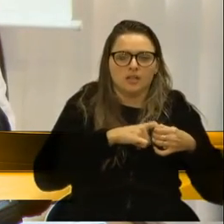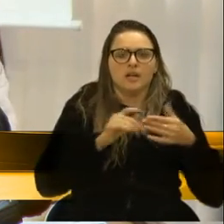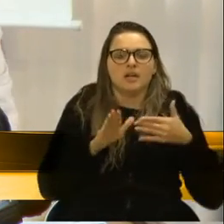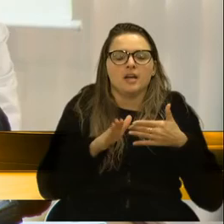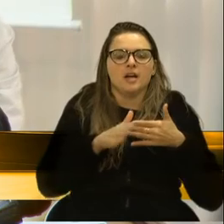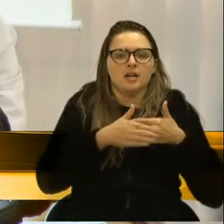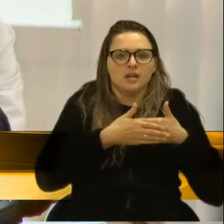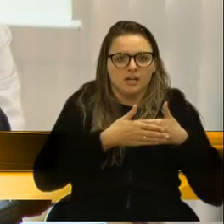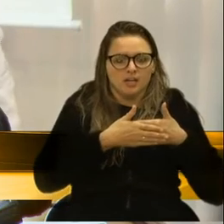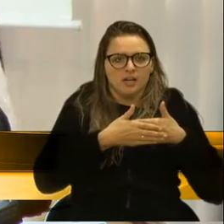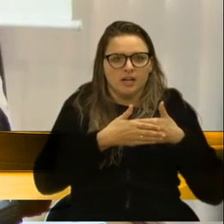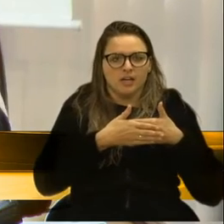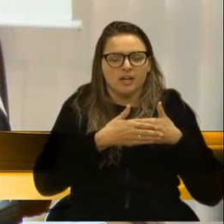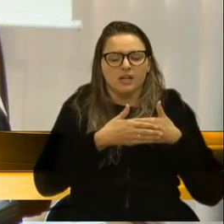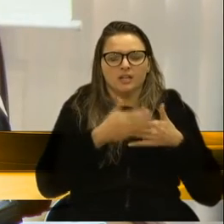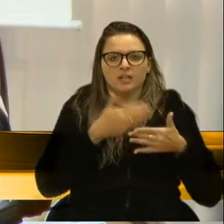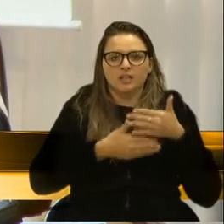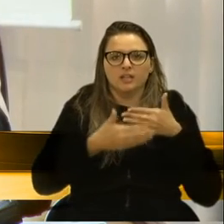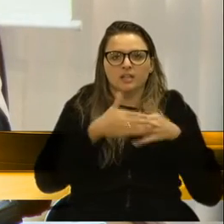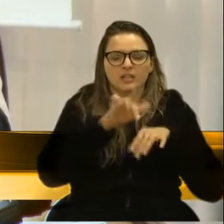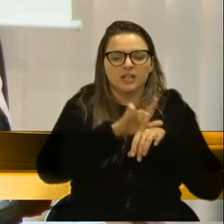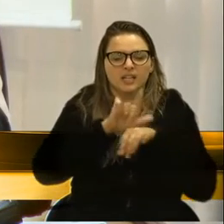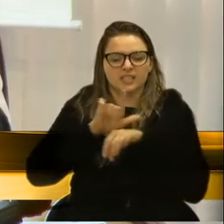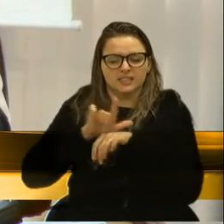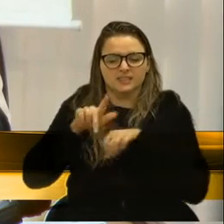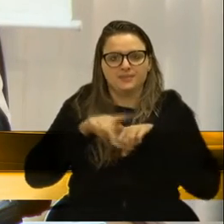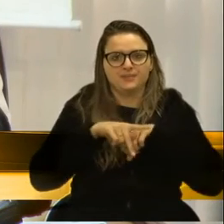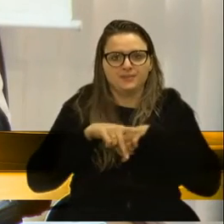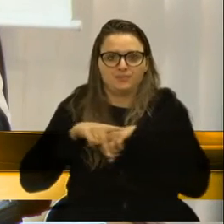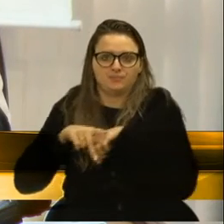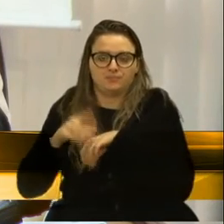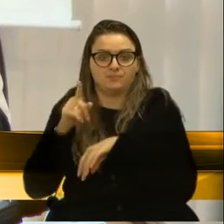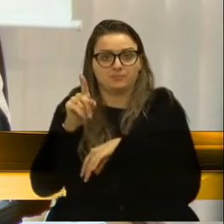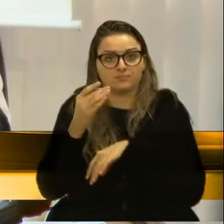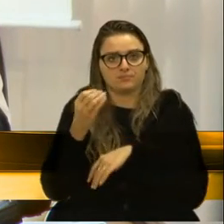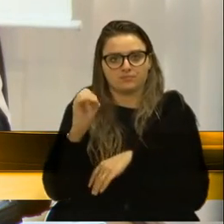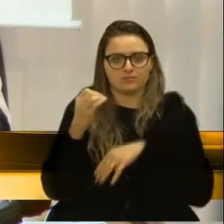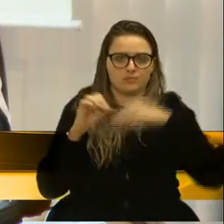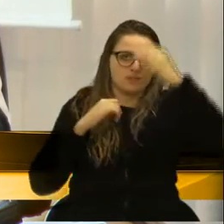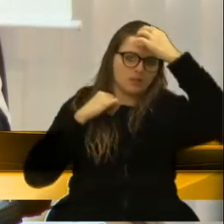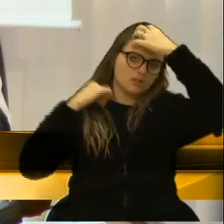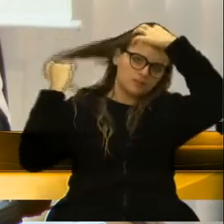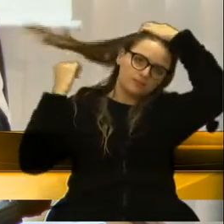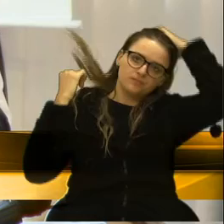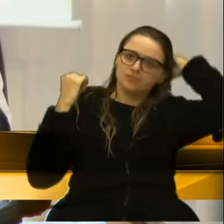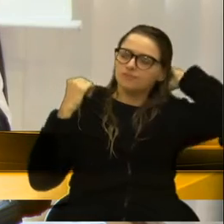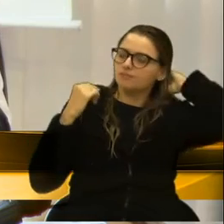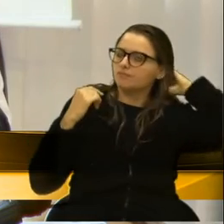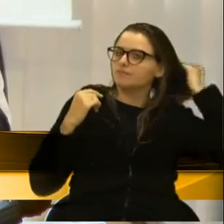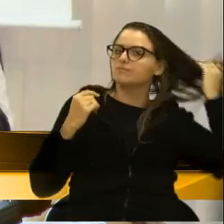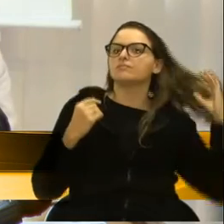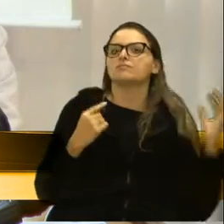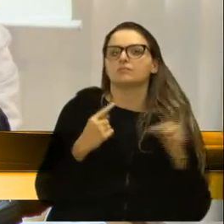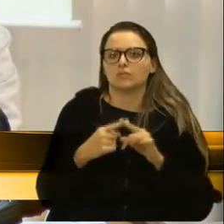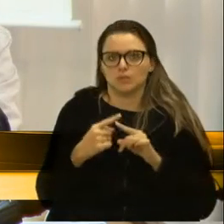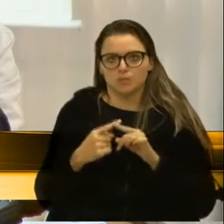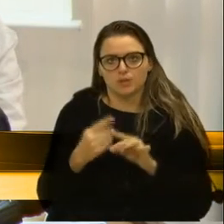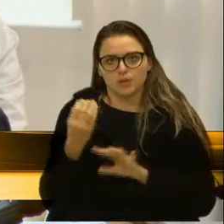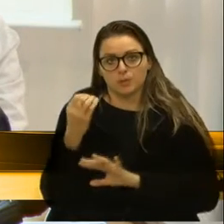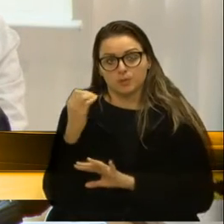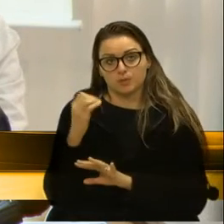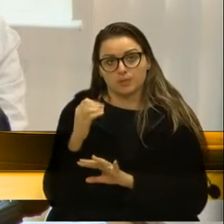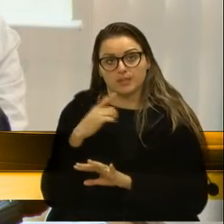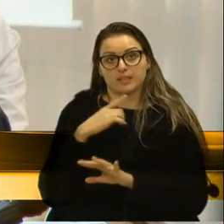fechar todo o comércio e shoppings, tudo de Porto Alegre. Porque Porto Alegre, ele já tinha consciência de que iria